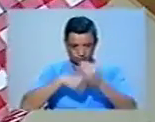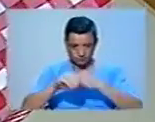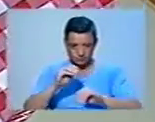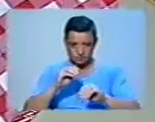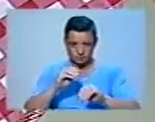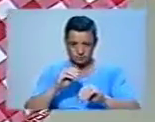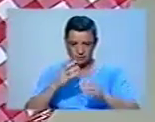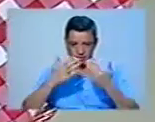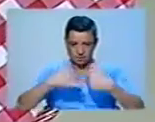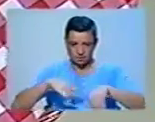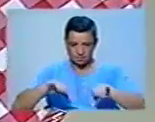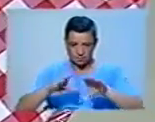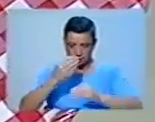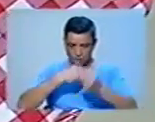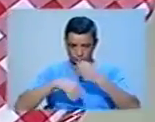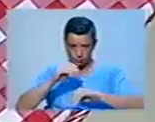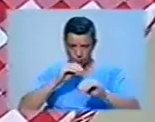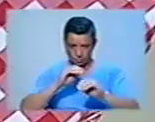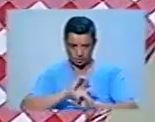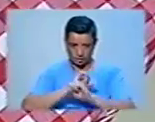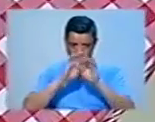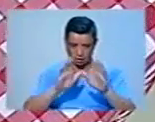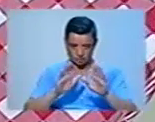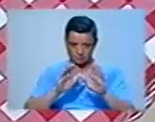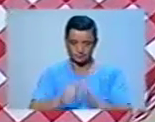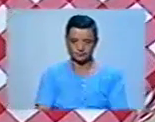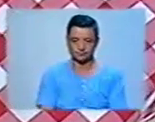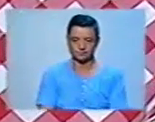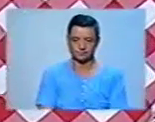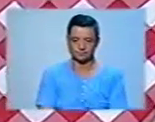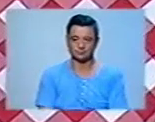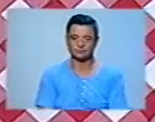Eu também como. Sónia, também comes um, claro. Primeiro aos nossos. Então vou provar.